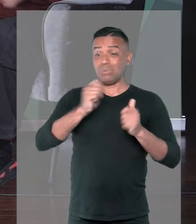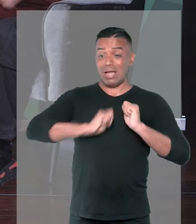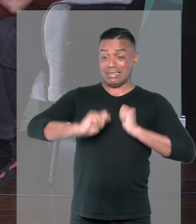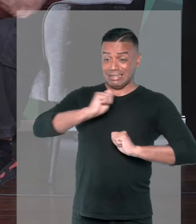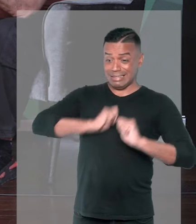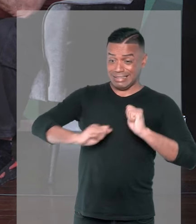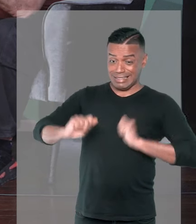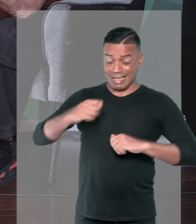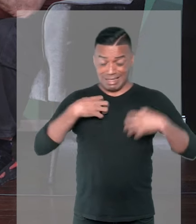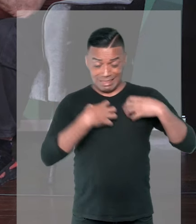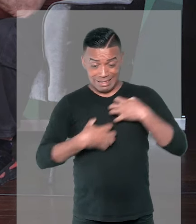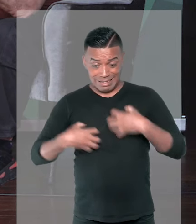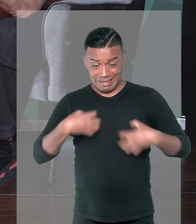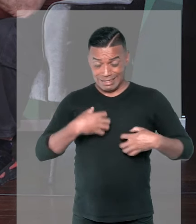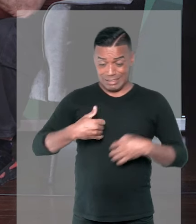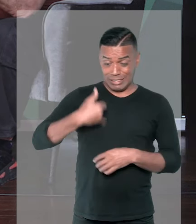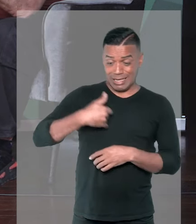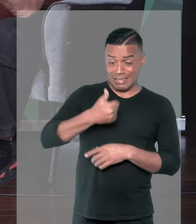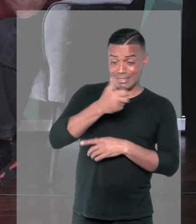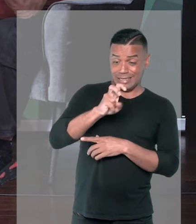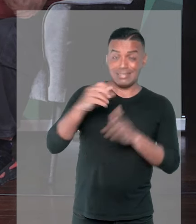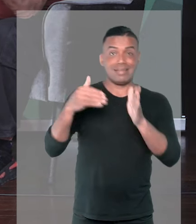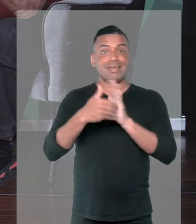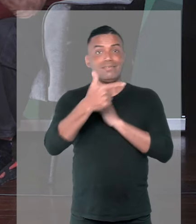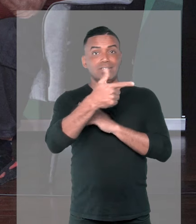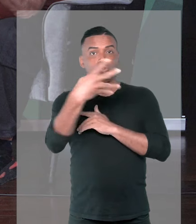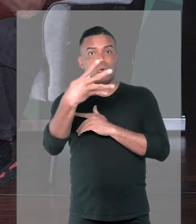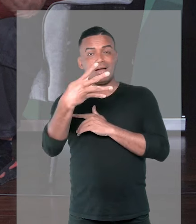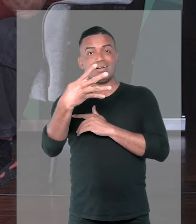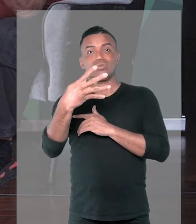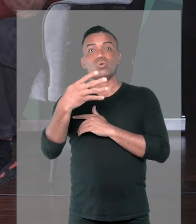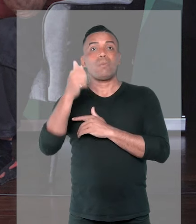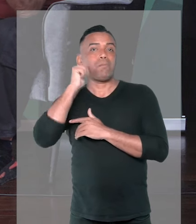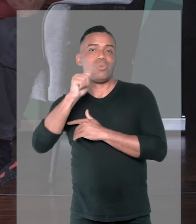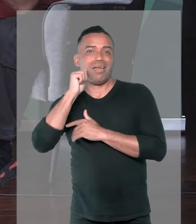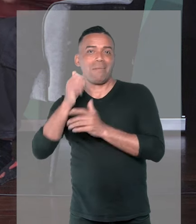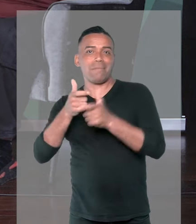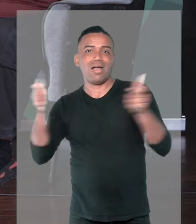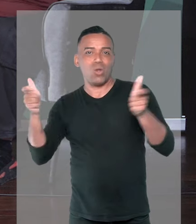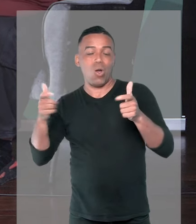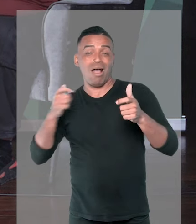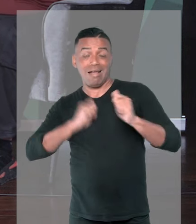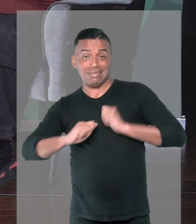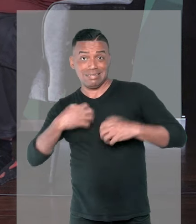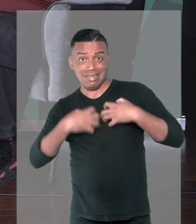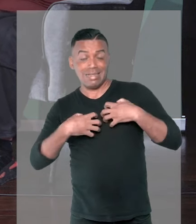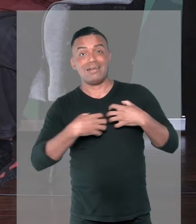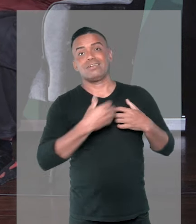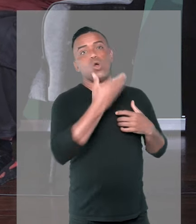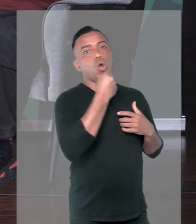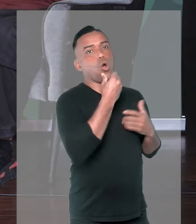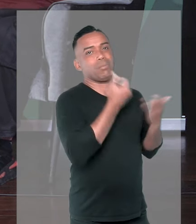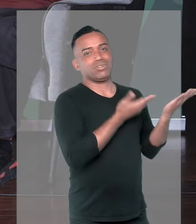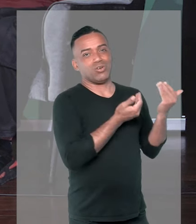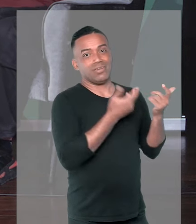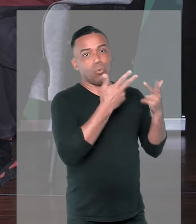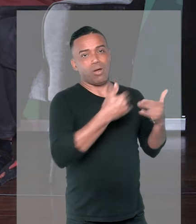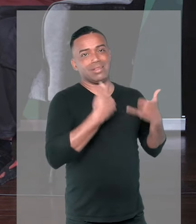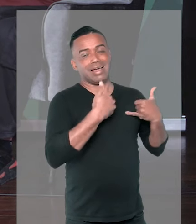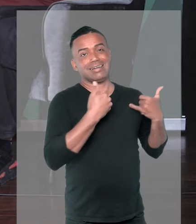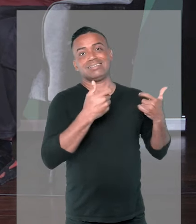15 a 24 anos do que entre os garotos e um crescimento muito maior dessa ansiedade de 2010 para